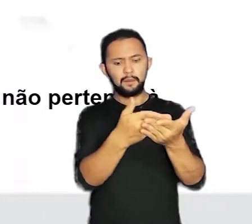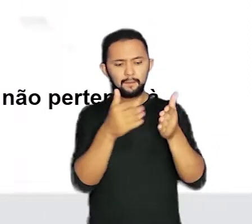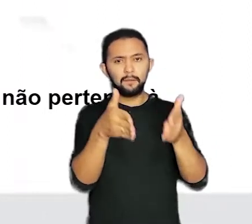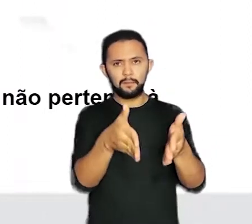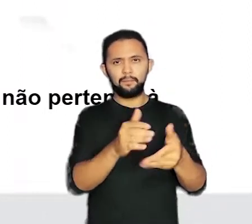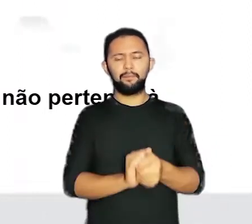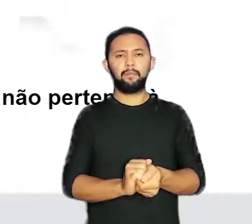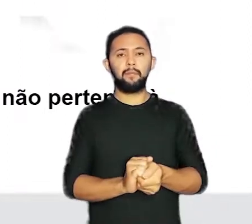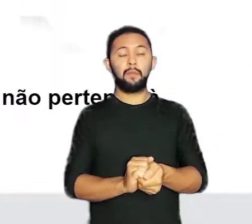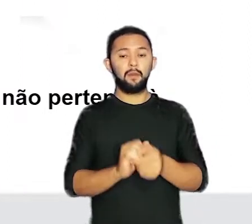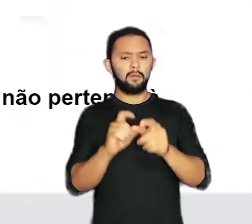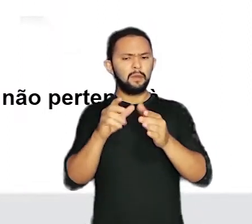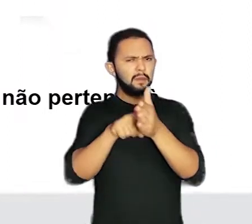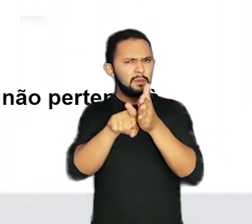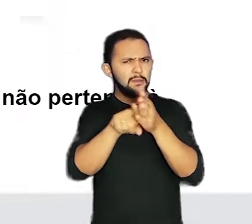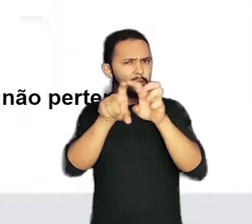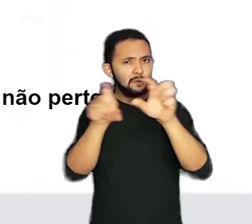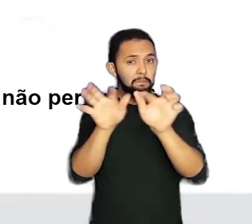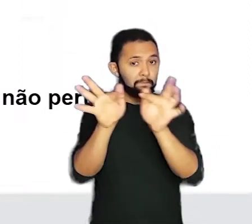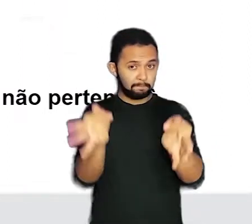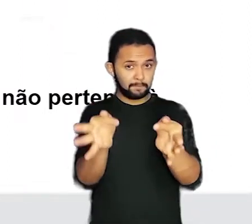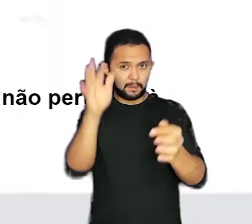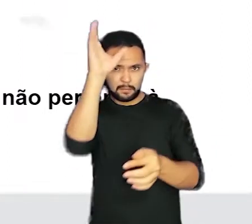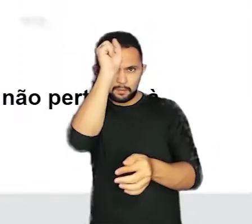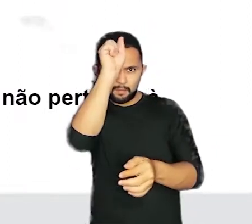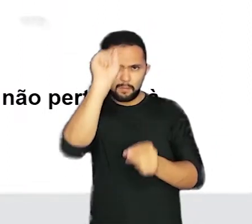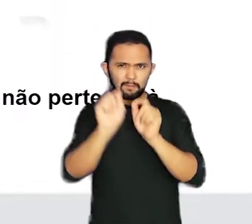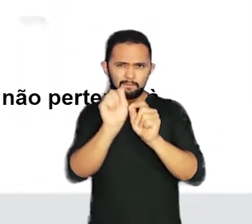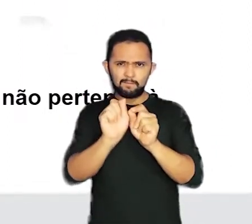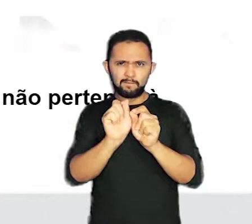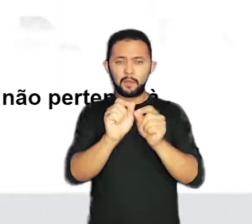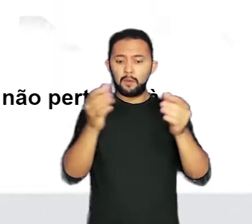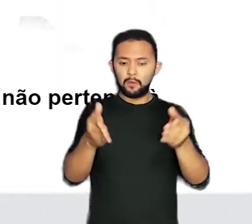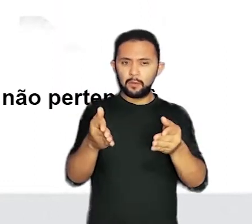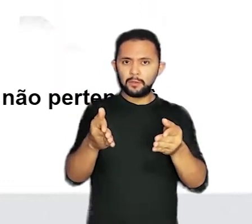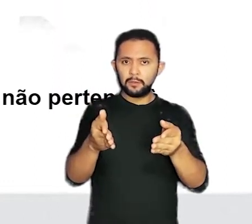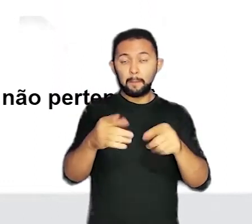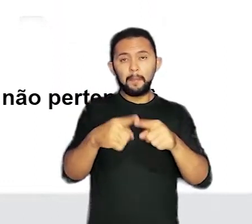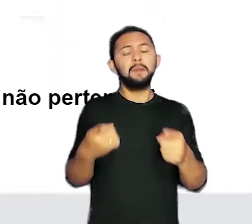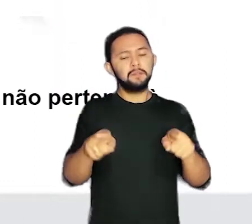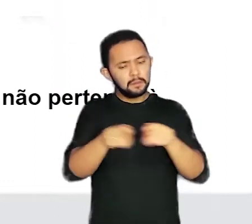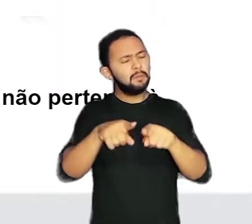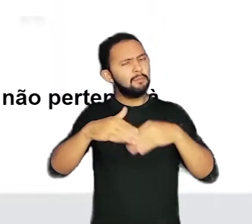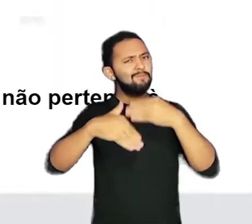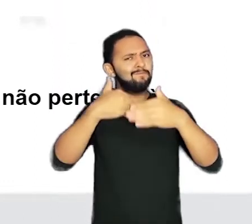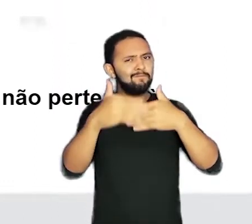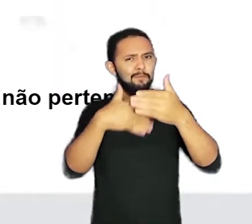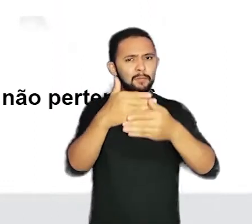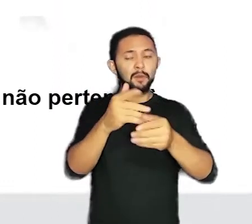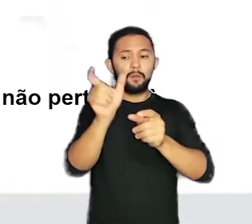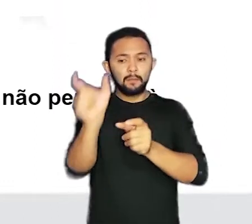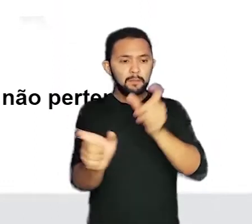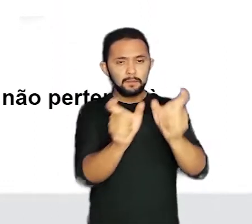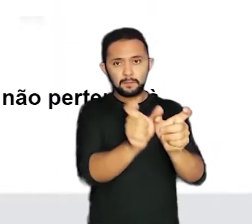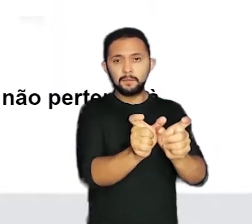Então, analisando o período simples, nós vamos aprender, não somente hoje, na aula de hoje, né? Na aula de hoje nós vamos aprender apenas o sujeito, o